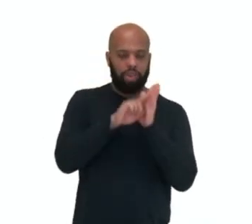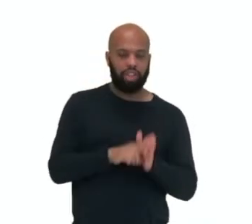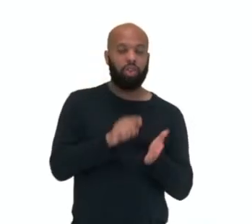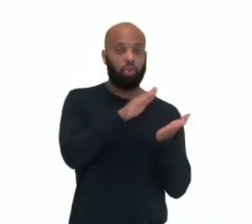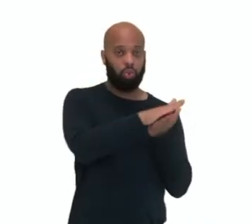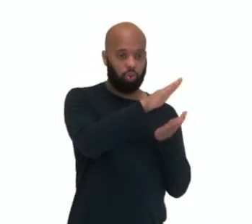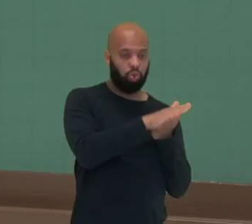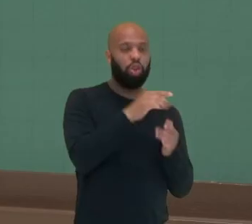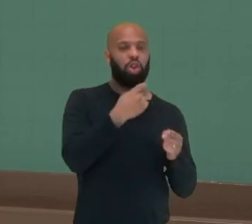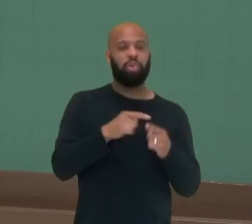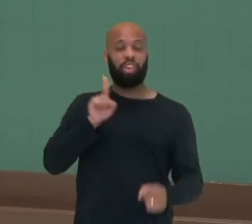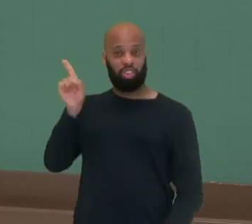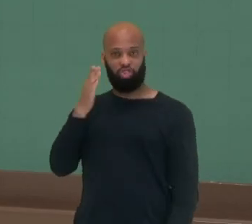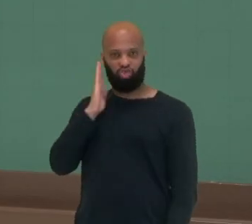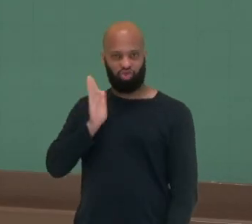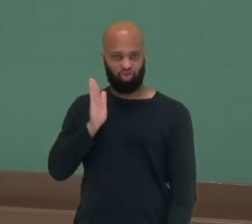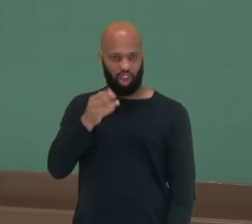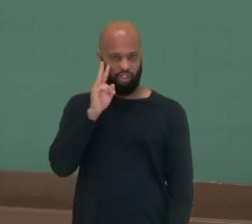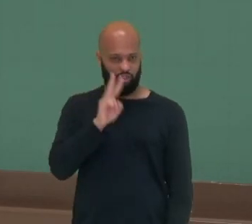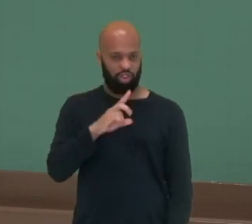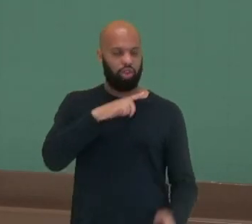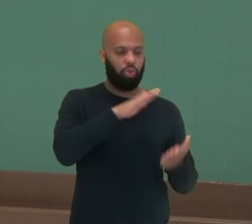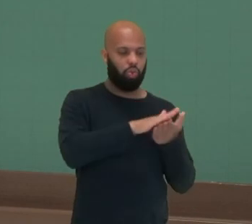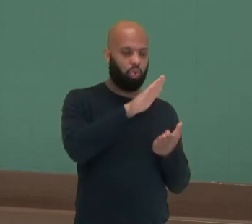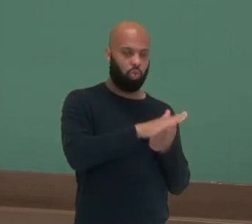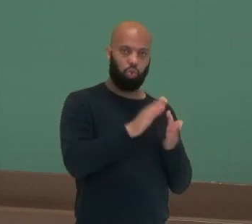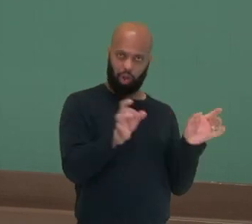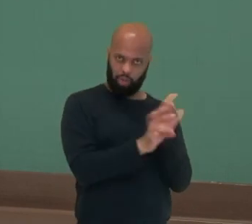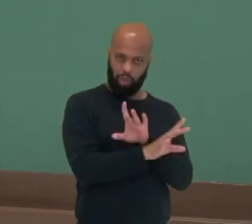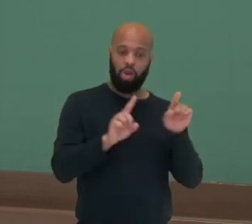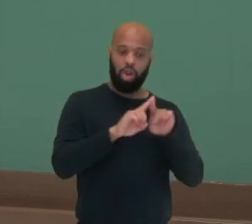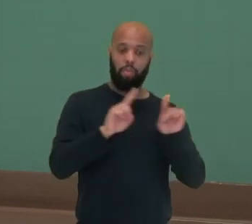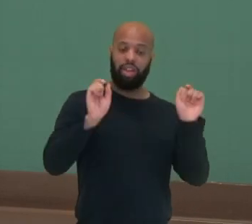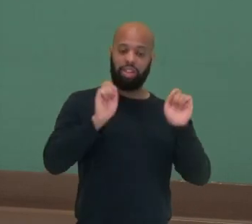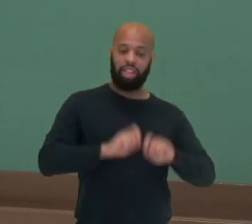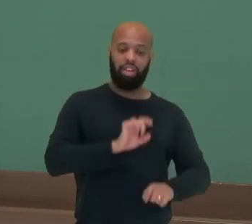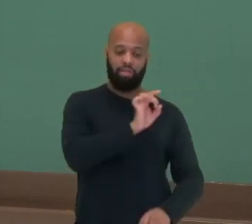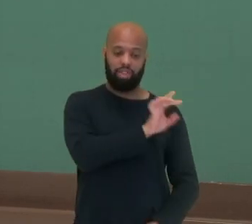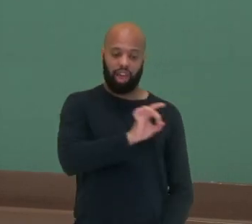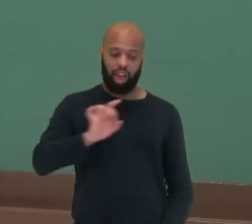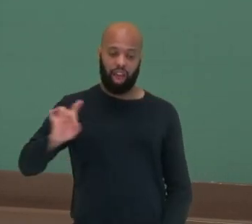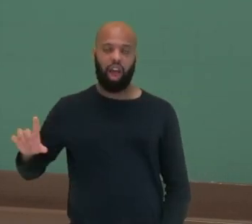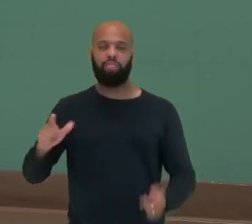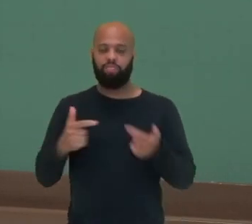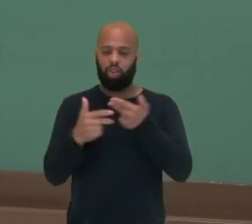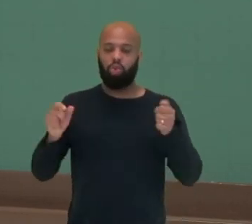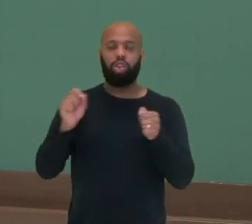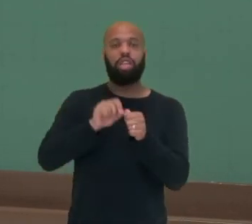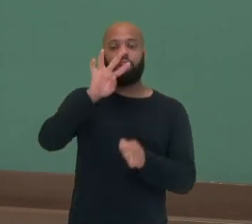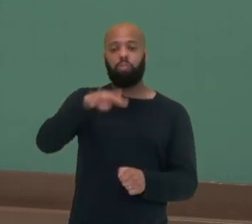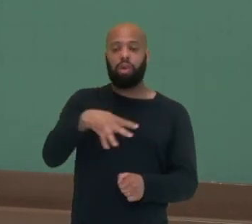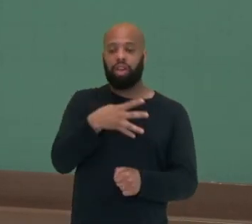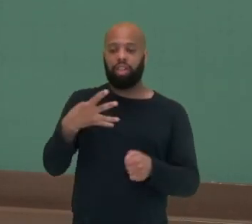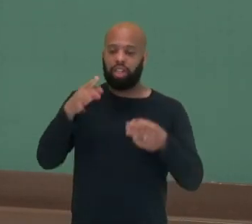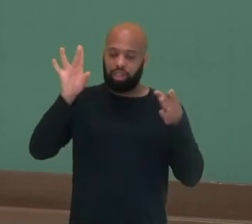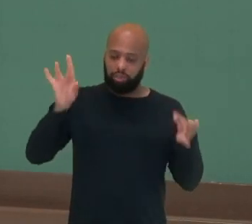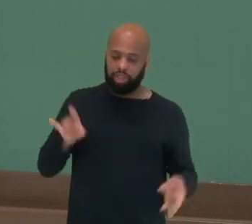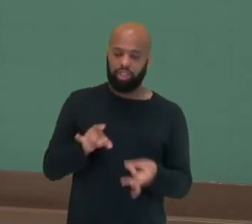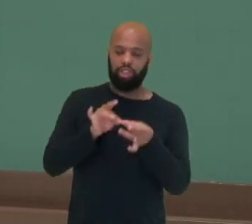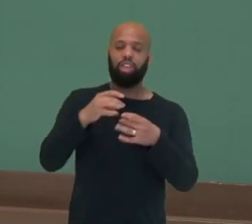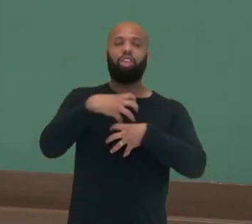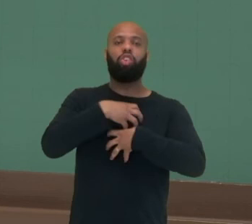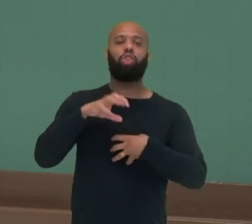que o custo ali já estava fechado, mas ele pode fazer para cada um daqueles itens uma planilha específica